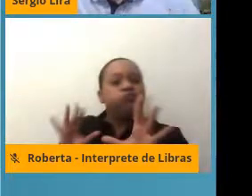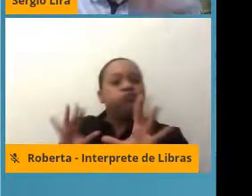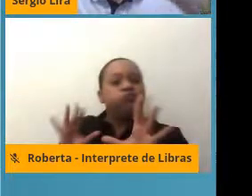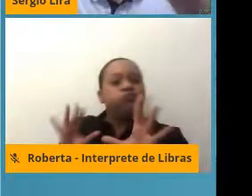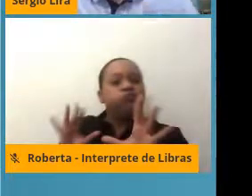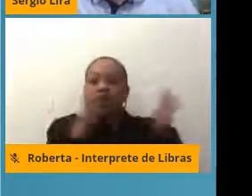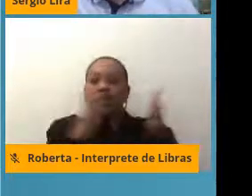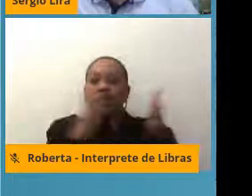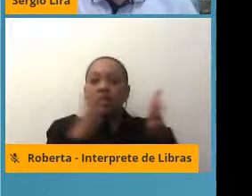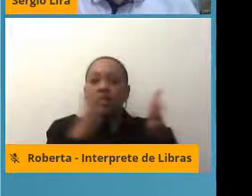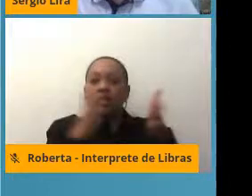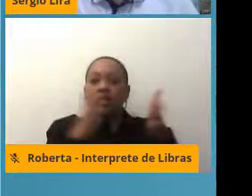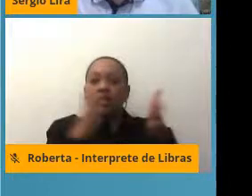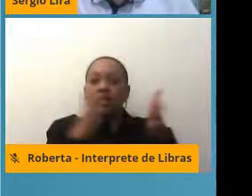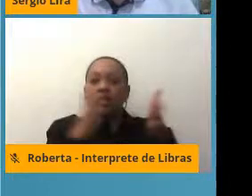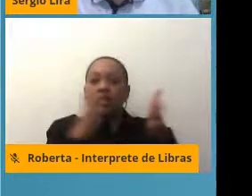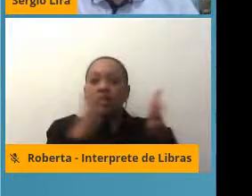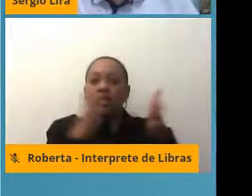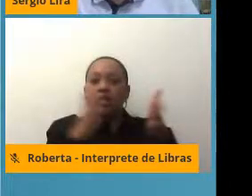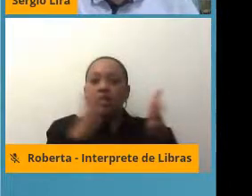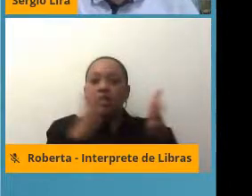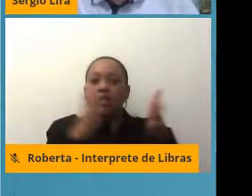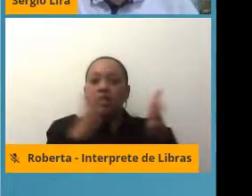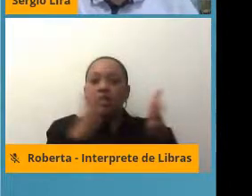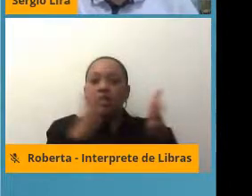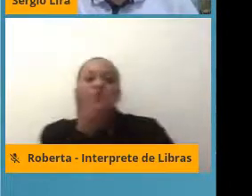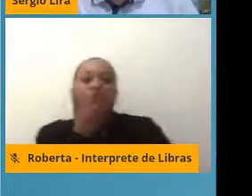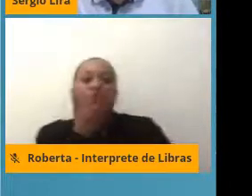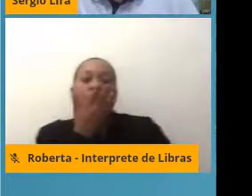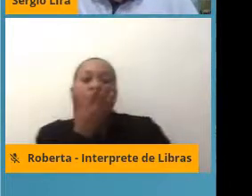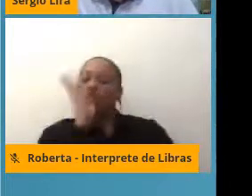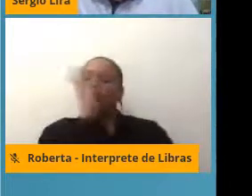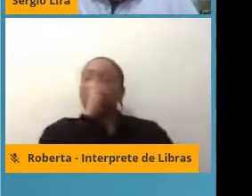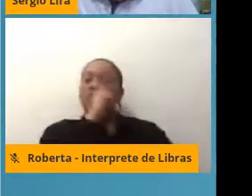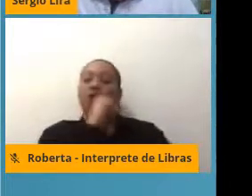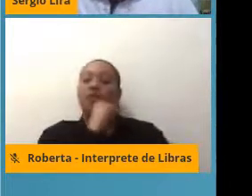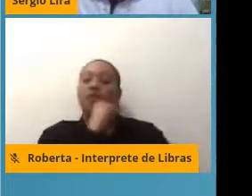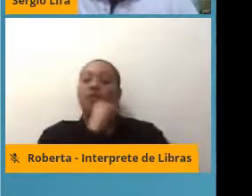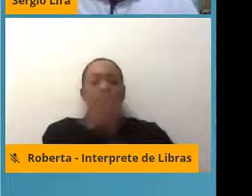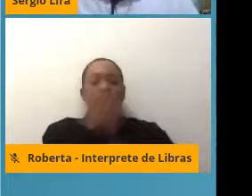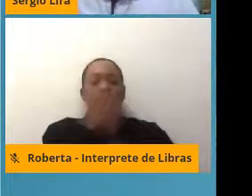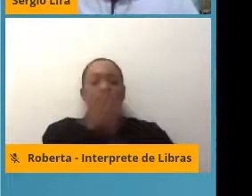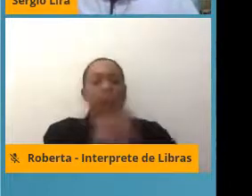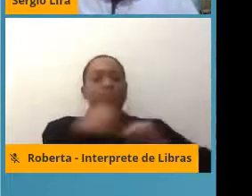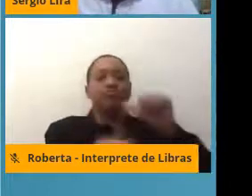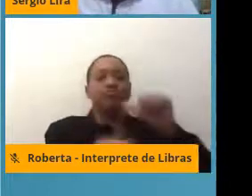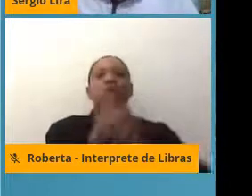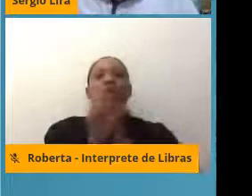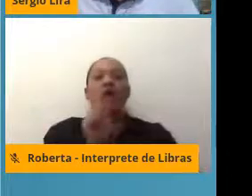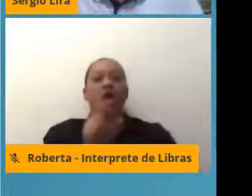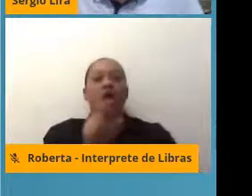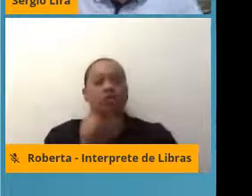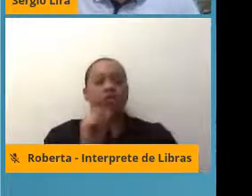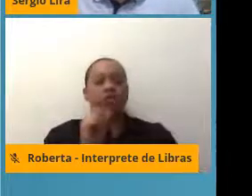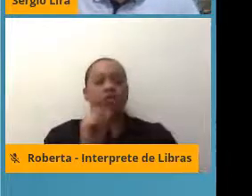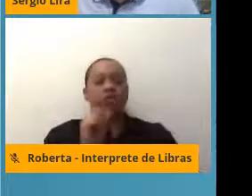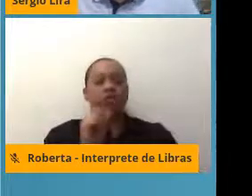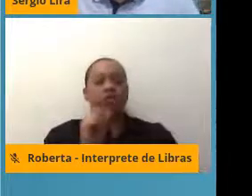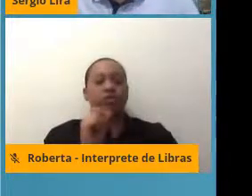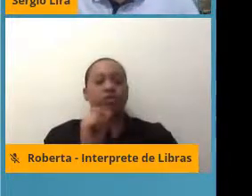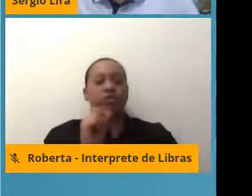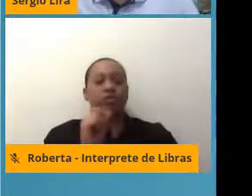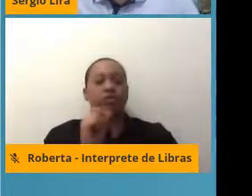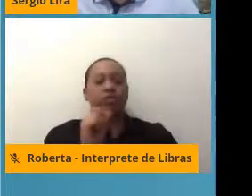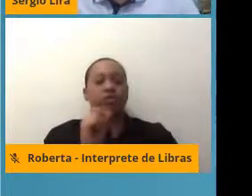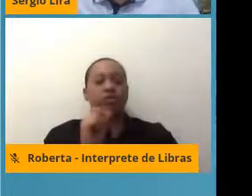para virar uma bolinha azul, que seria o caso de uma pessoa recuperada, que não pega mais Covid. Até agora, né, são raríssimos